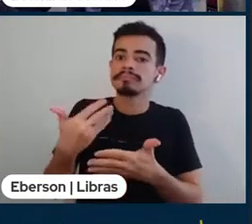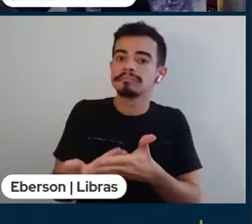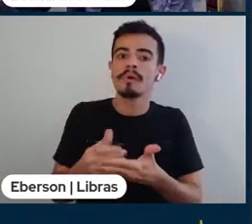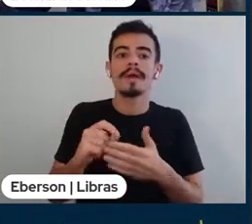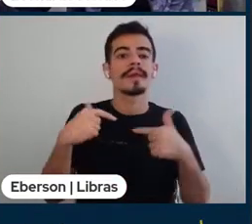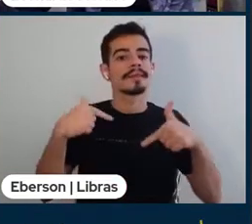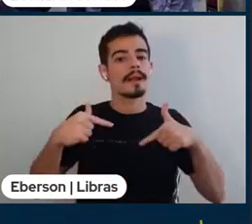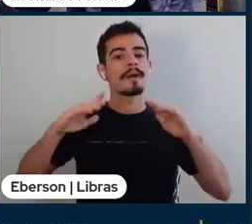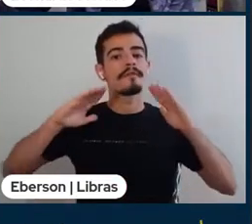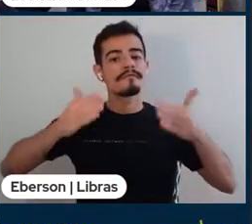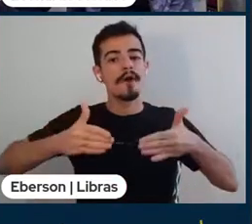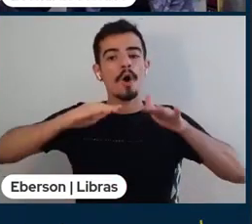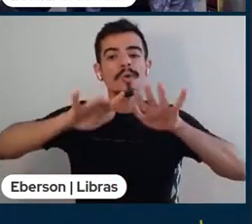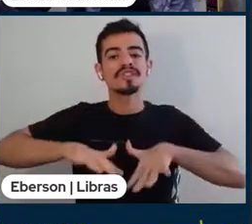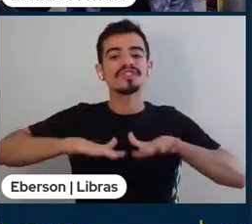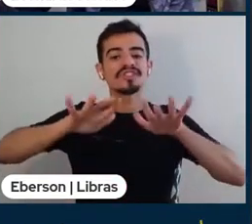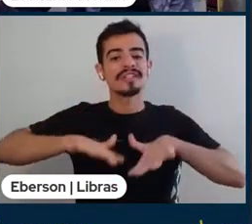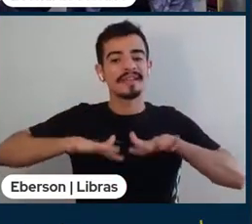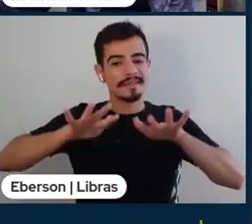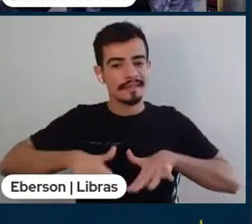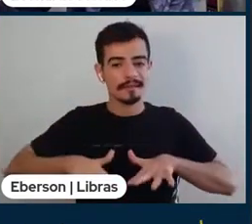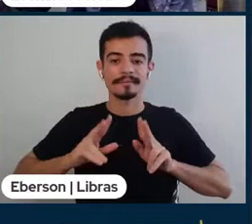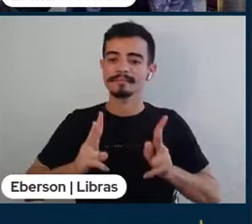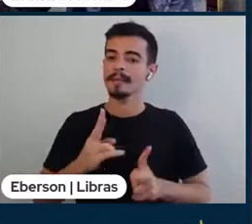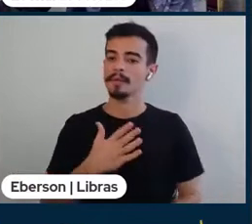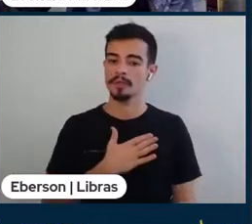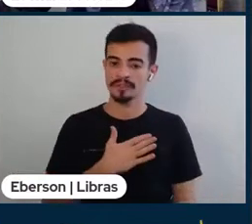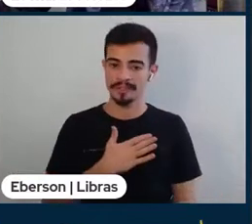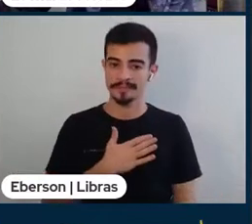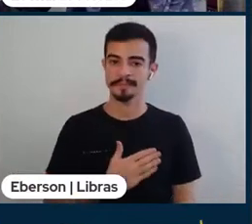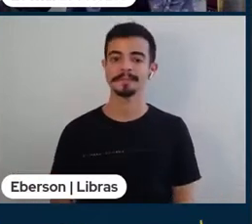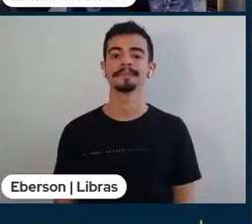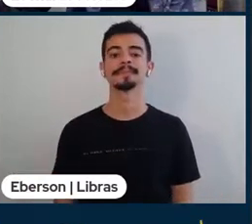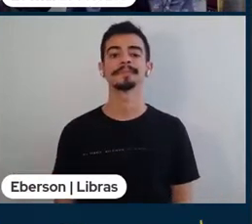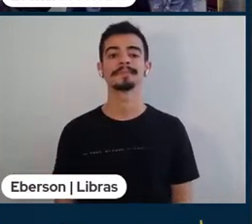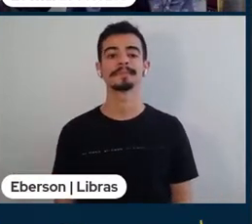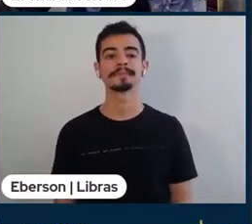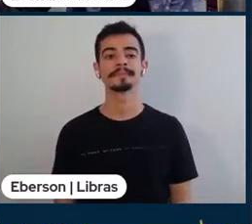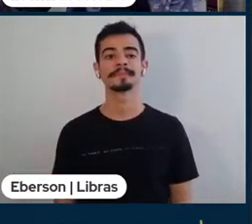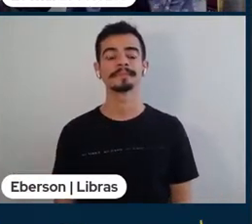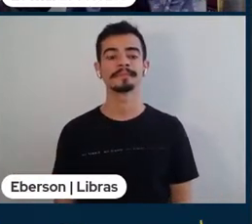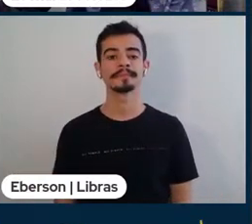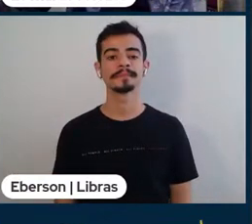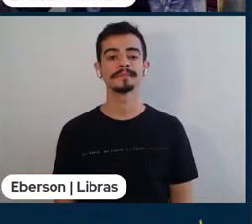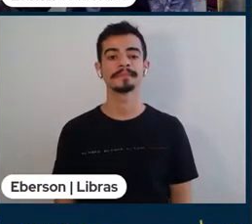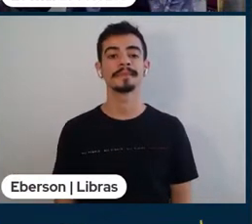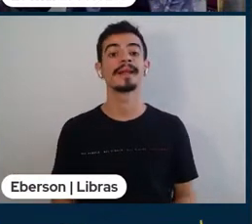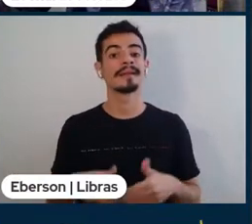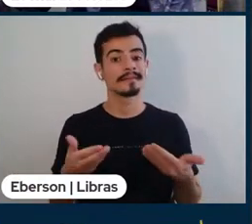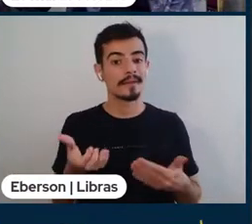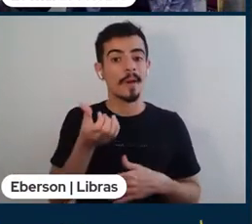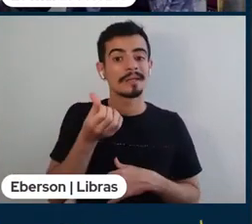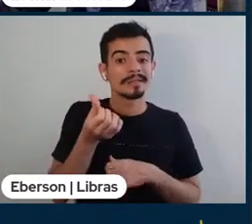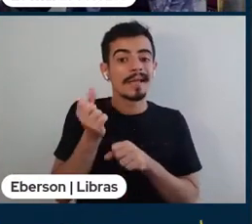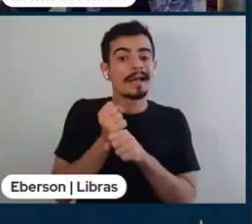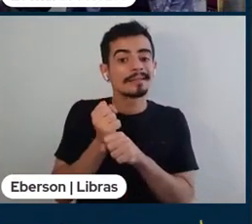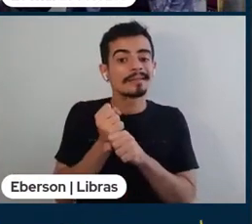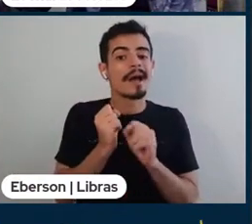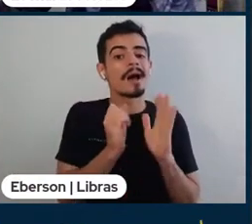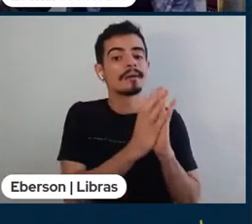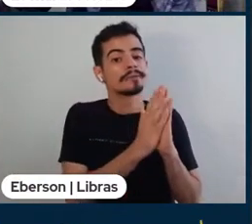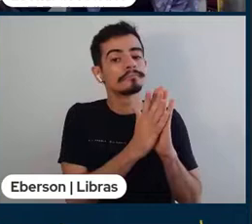da escrita. Sempre gostei disso. E aí, durante esses 6 anos que eu trabalhei